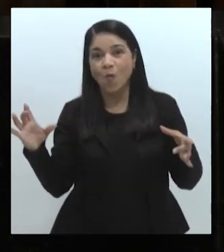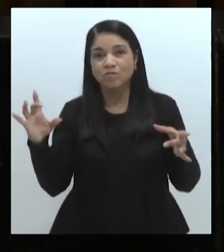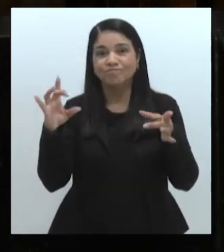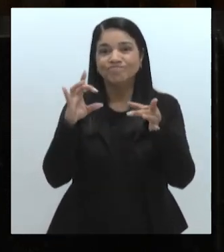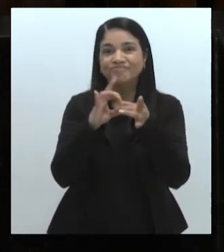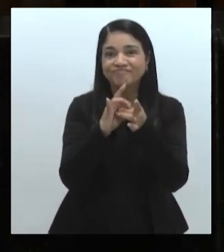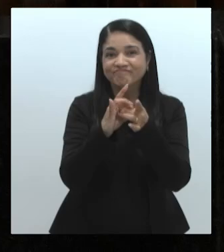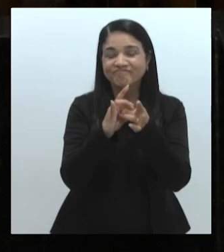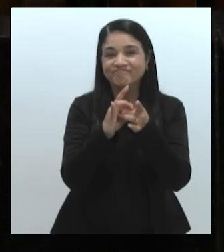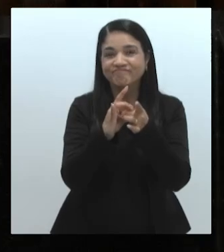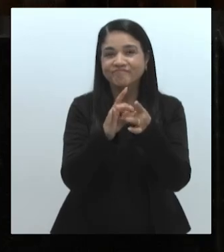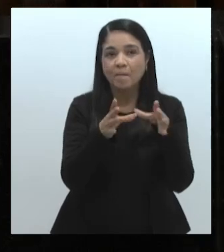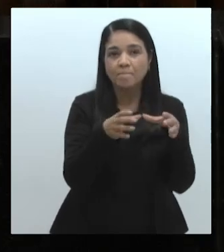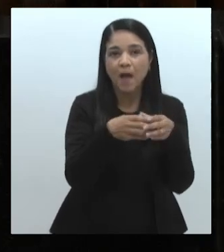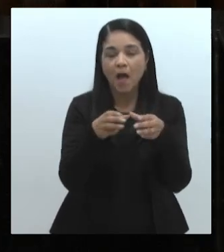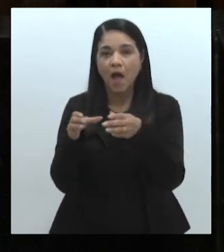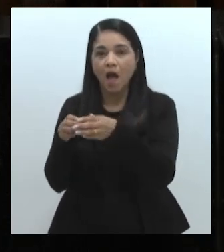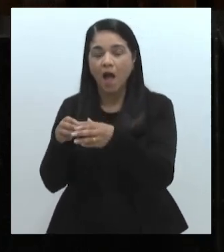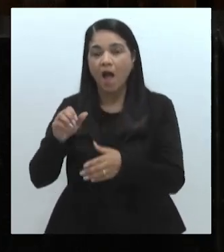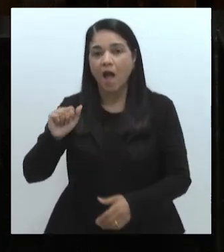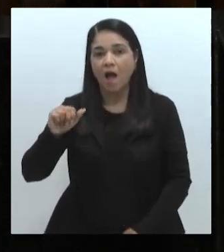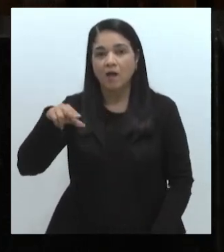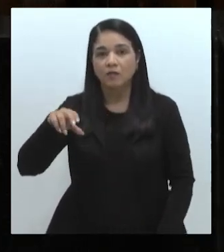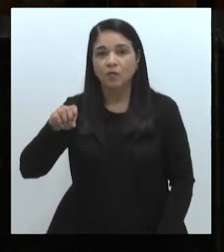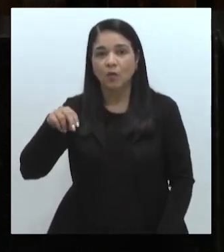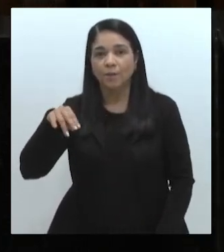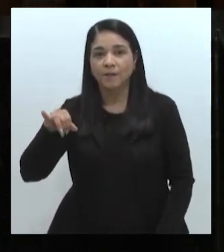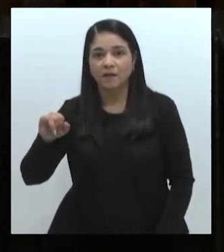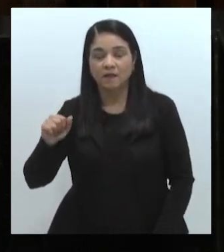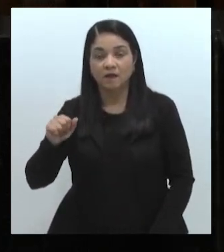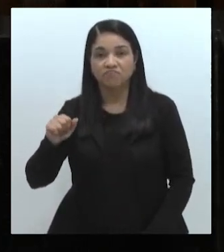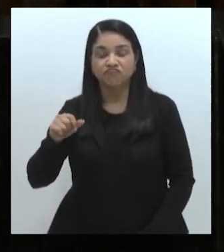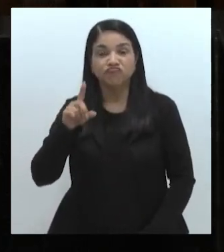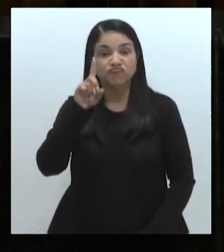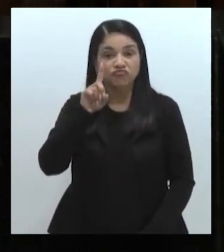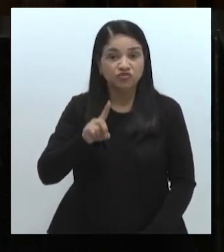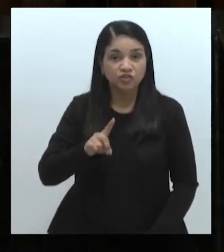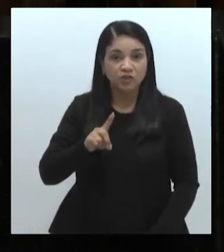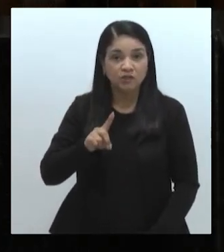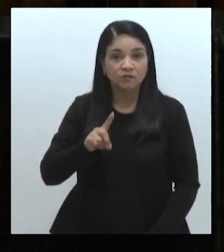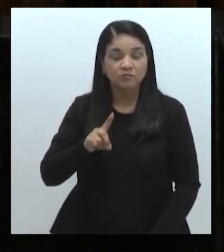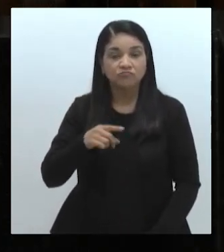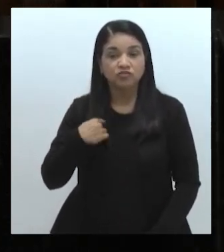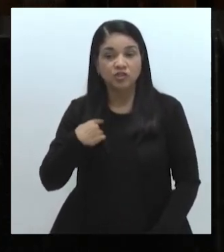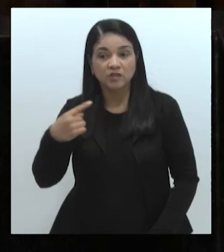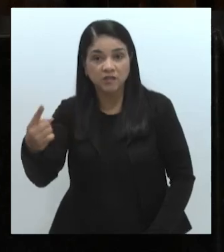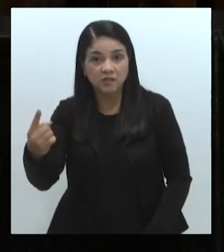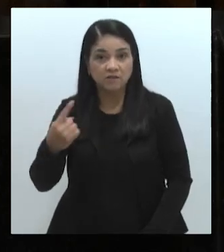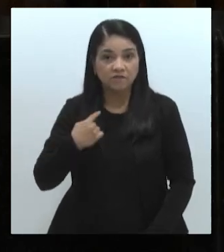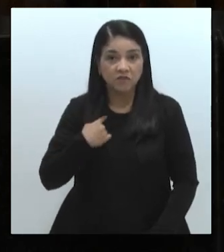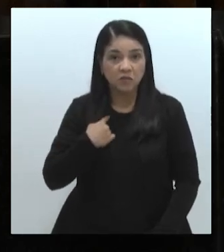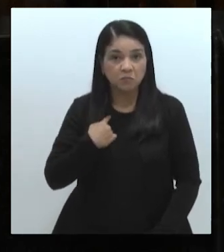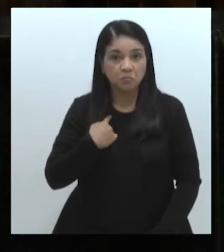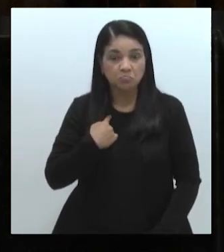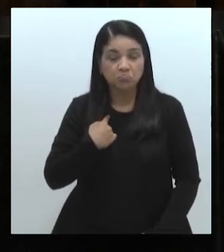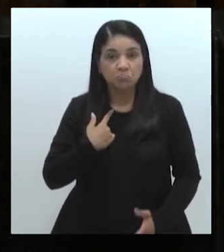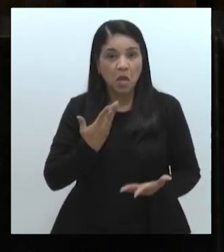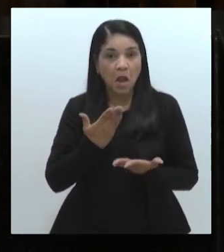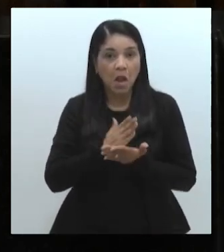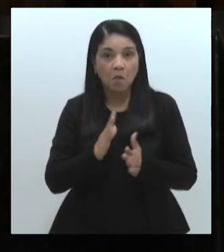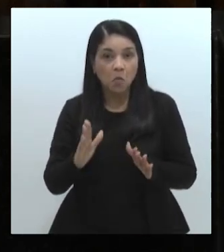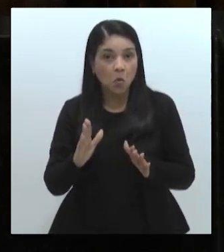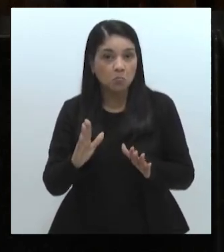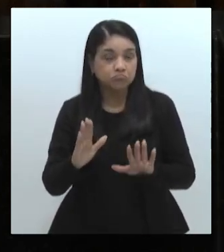que é o fenômeno da anomia. Direito de ir e vir inexiste, nem para a autoridade policial